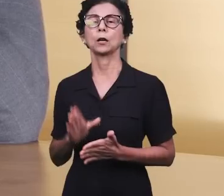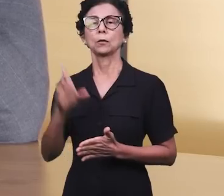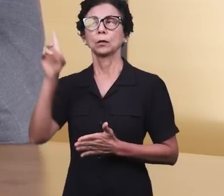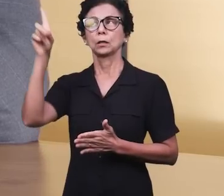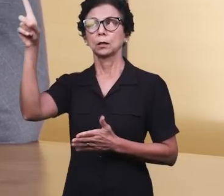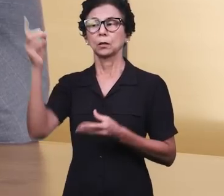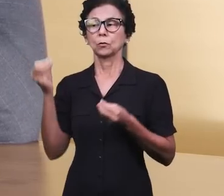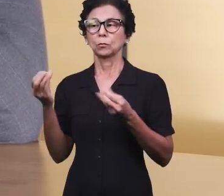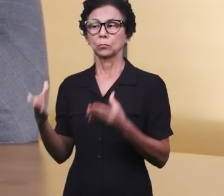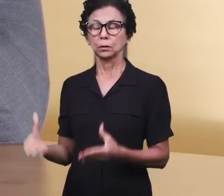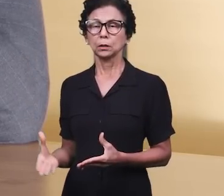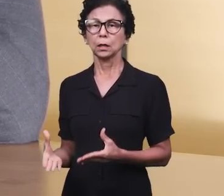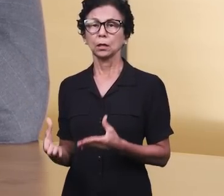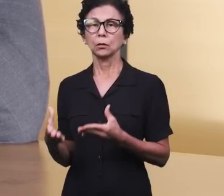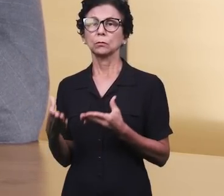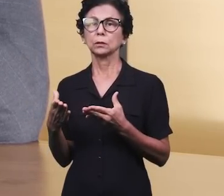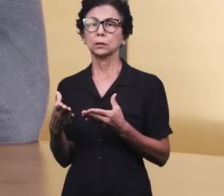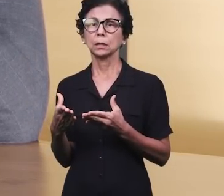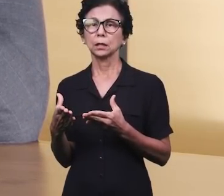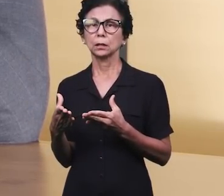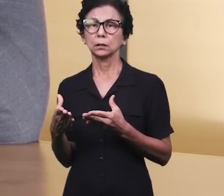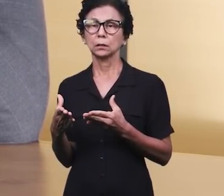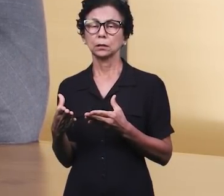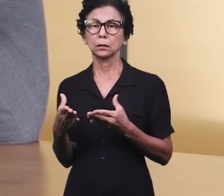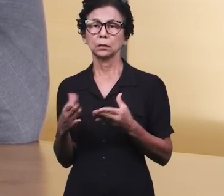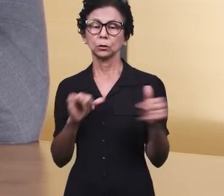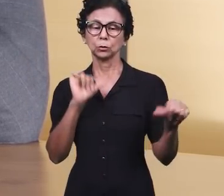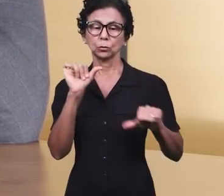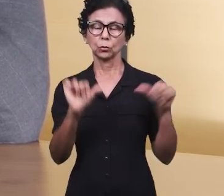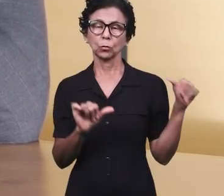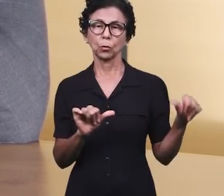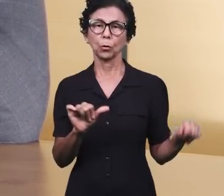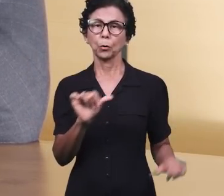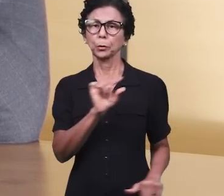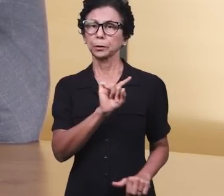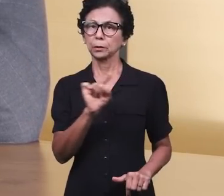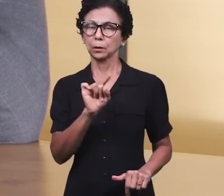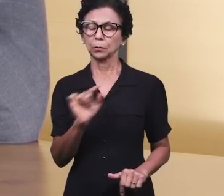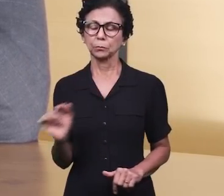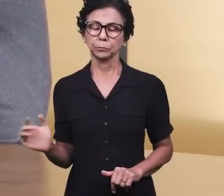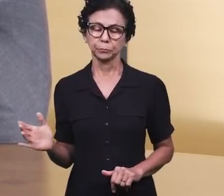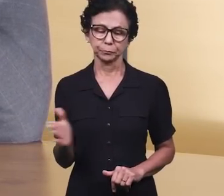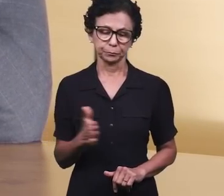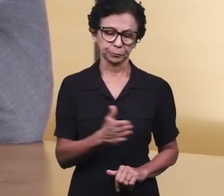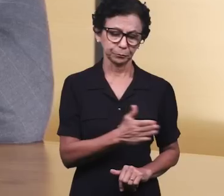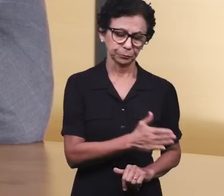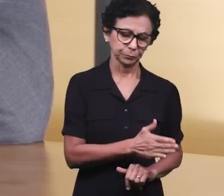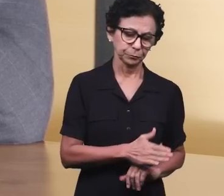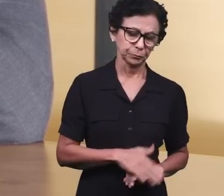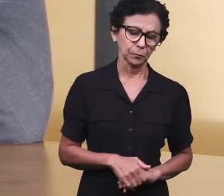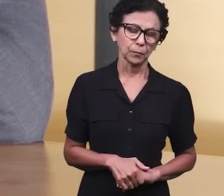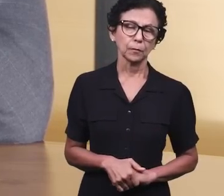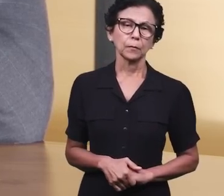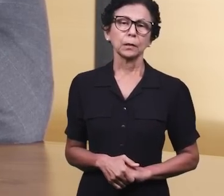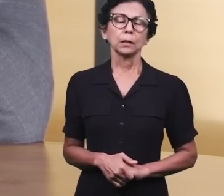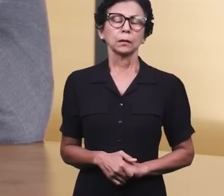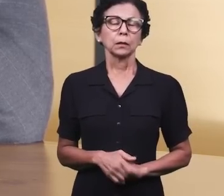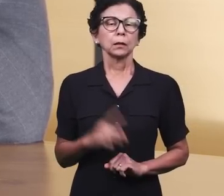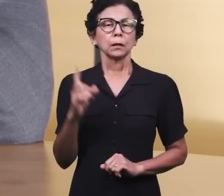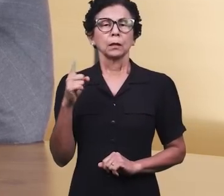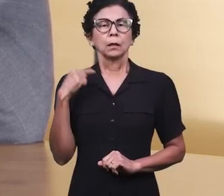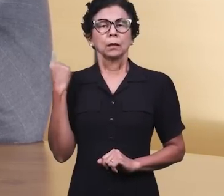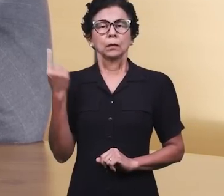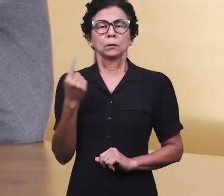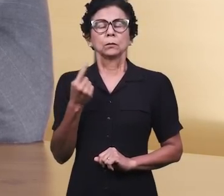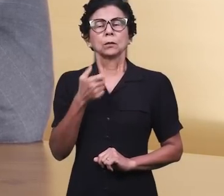ele não deixou aquilo que o Senhor havia dado a ele. E a nossa preocupação e a preocupação de todos os pais, e ainda